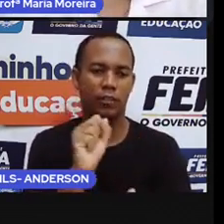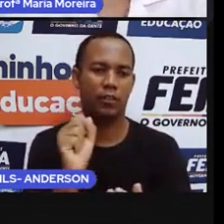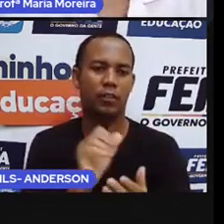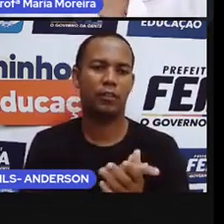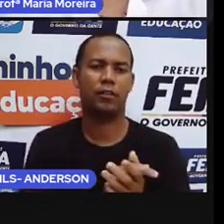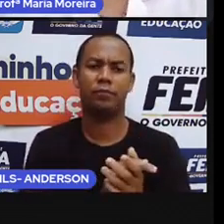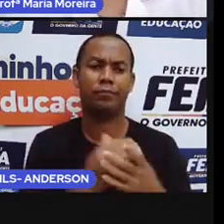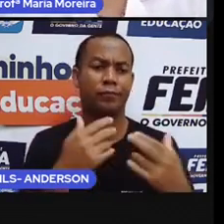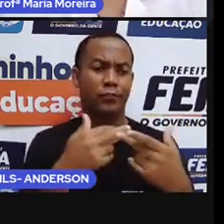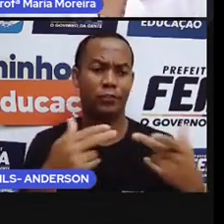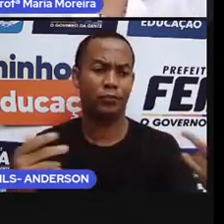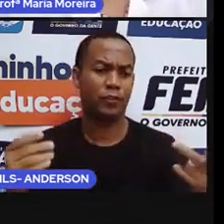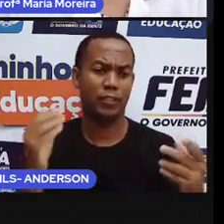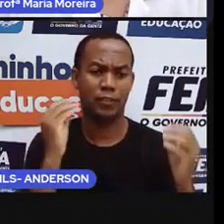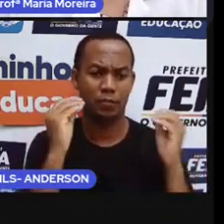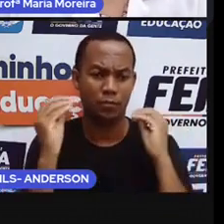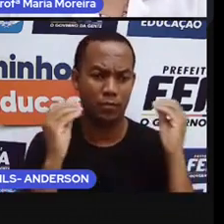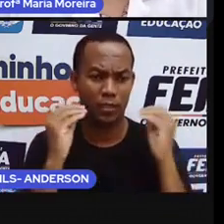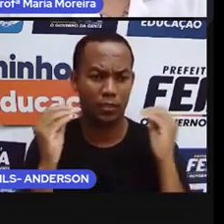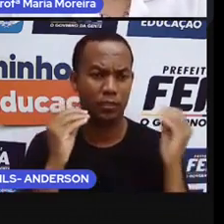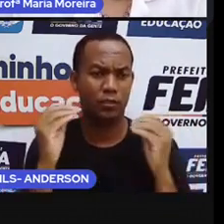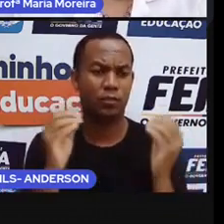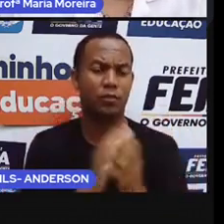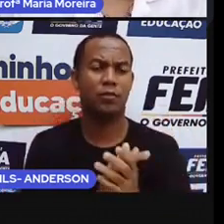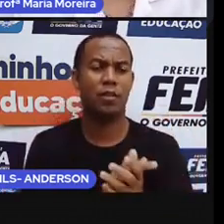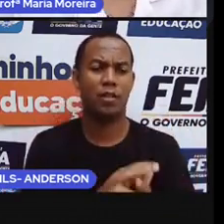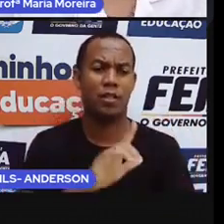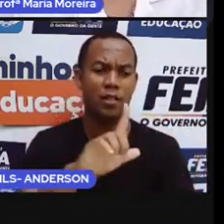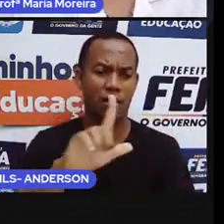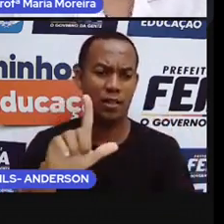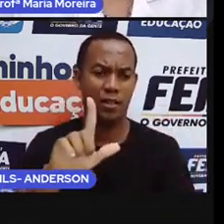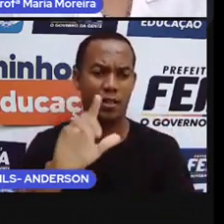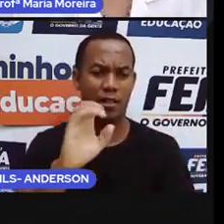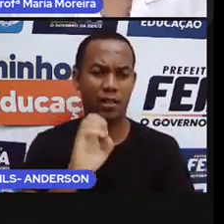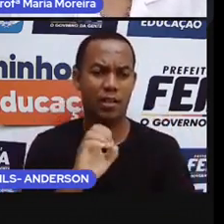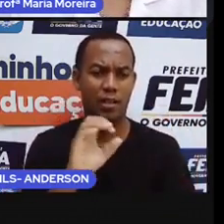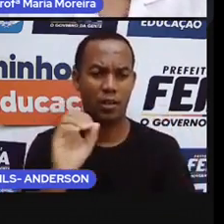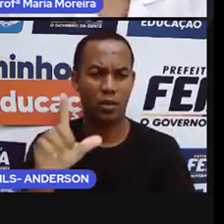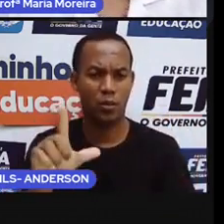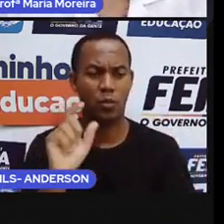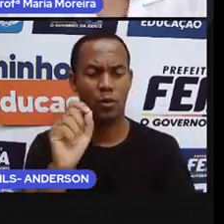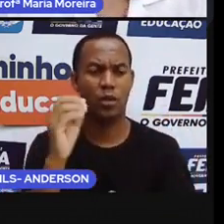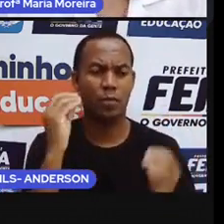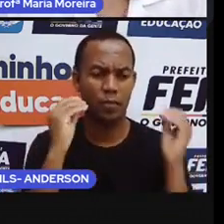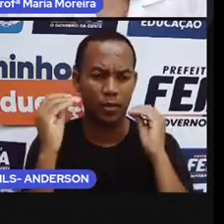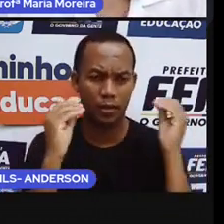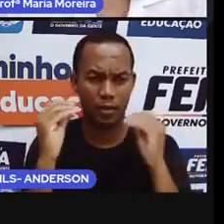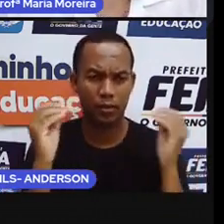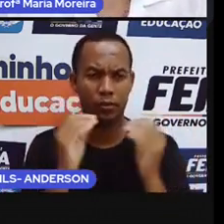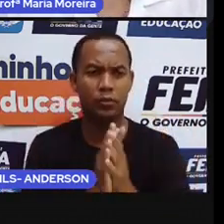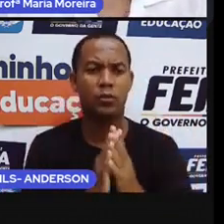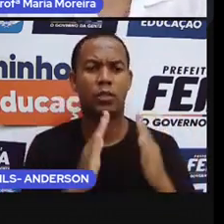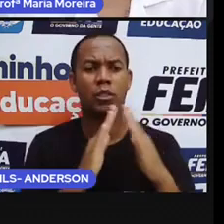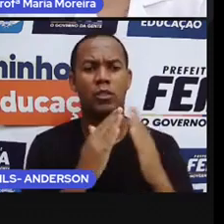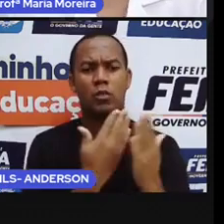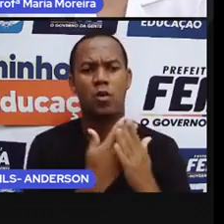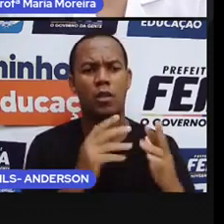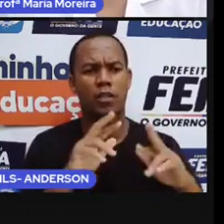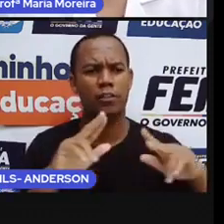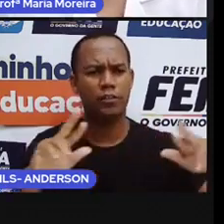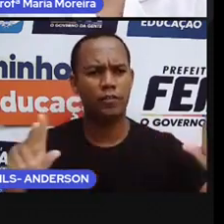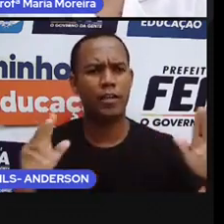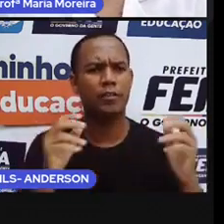também. Leandro Souza, que pediu um beijo. A Zaf pediu um beijo lá do colégio, o doutor